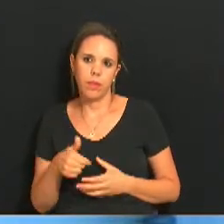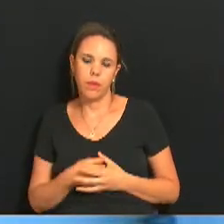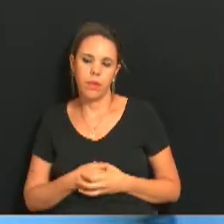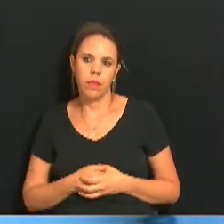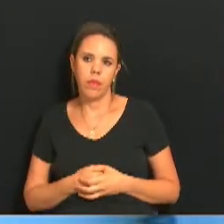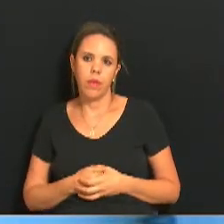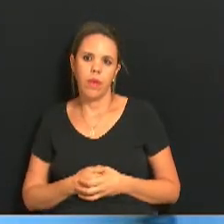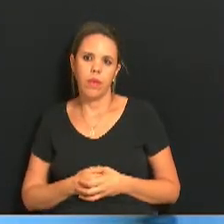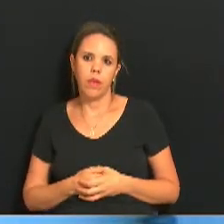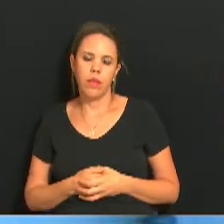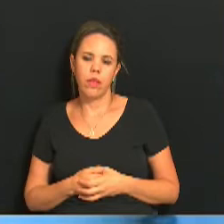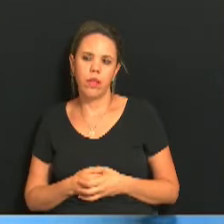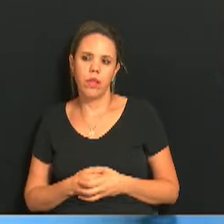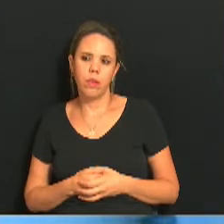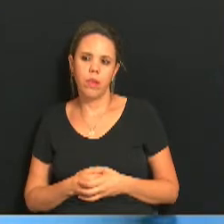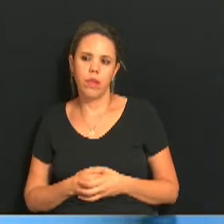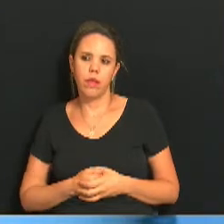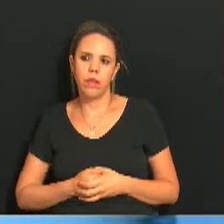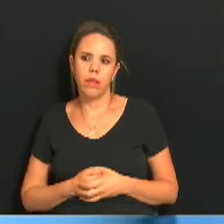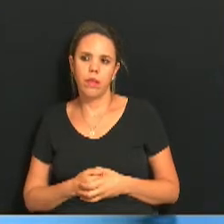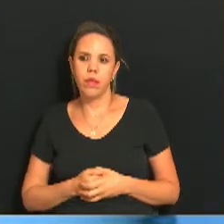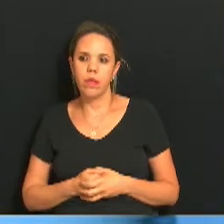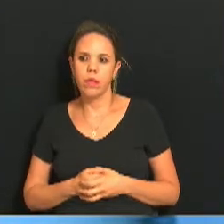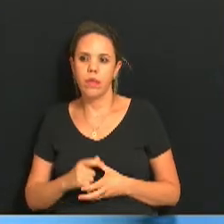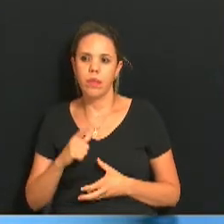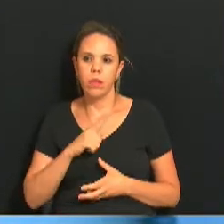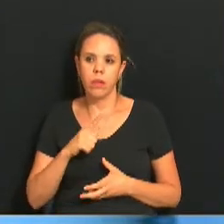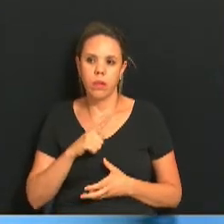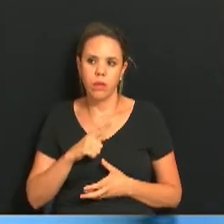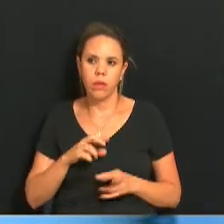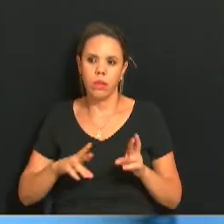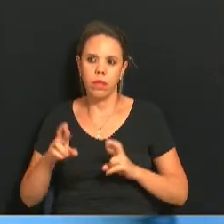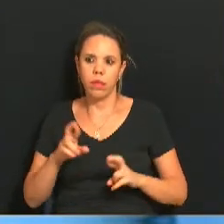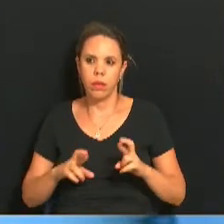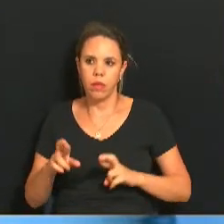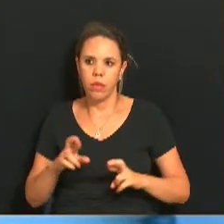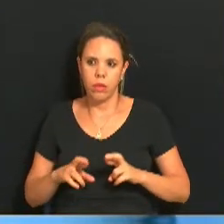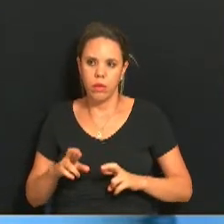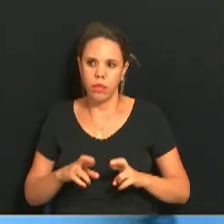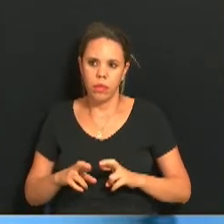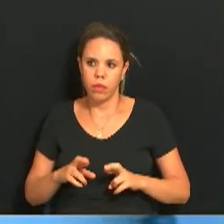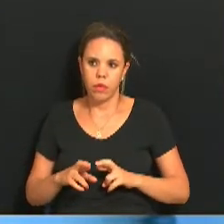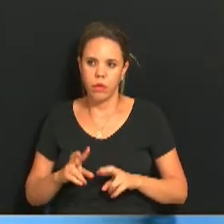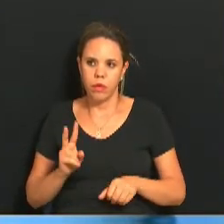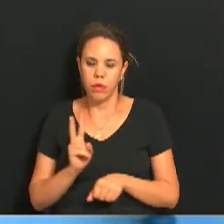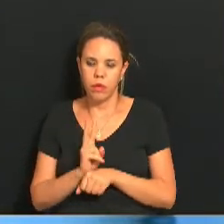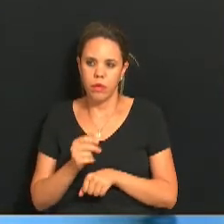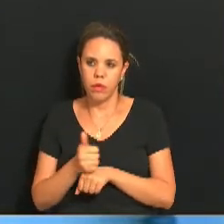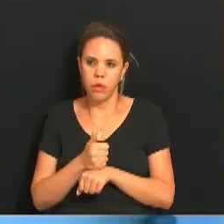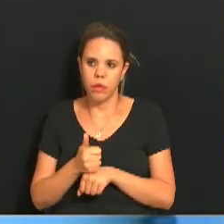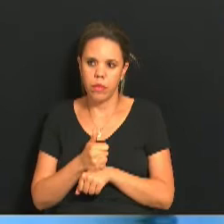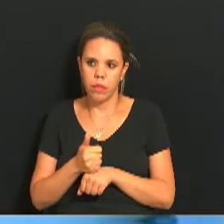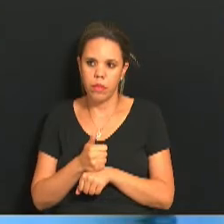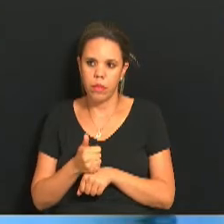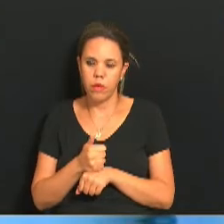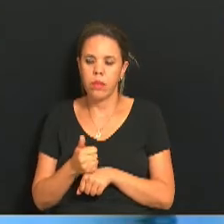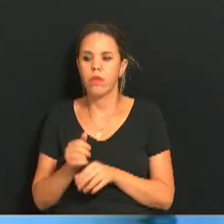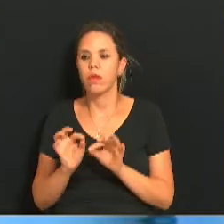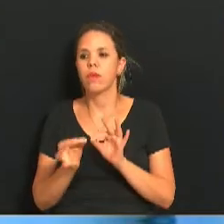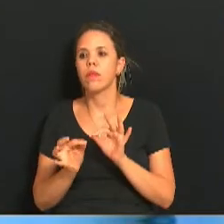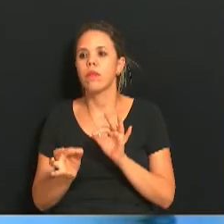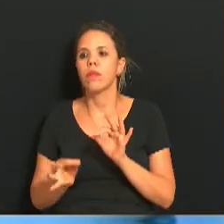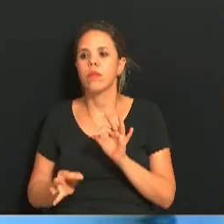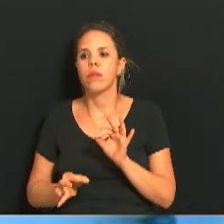realização dos estudos né Aqui nós tencionamos um instrumento de tomar para salvar essas áreas um disco de uma extensa